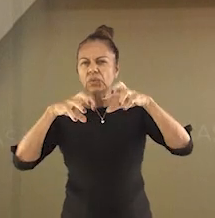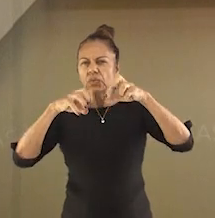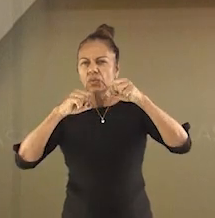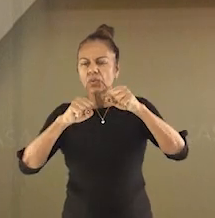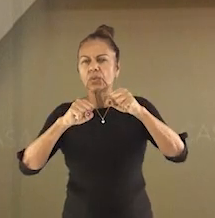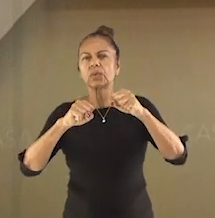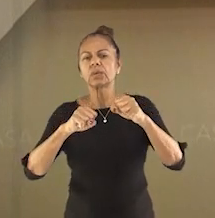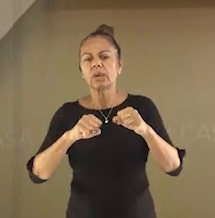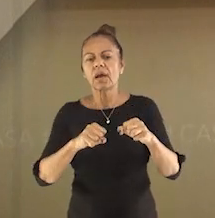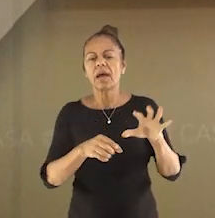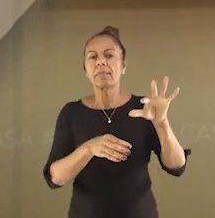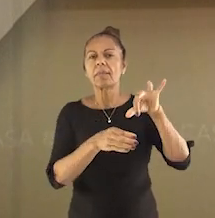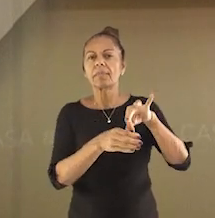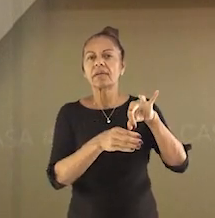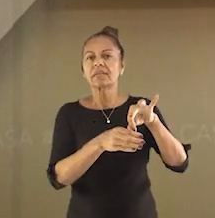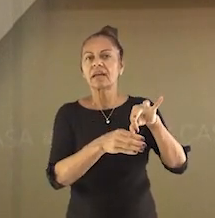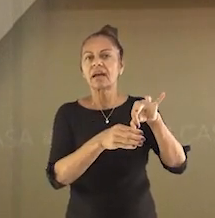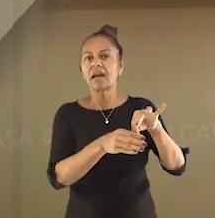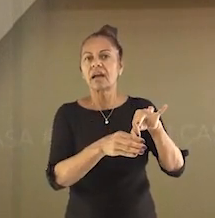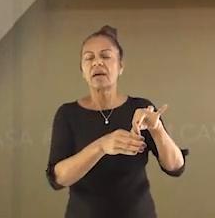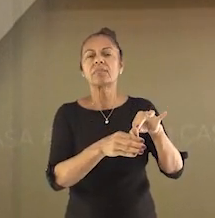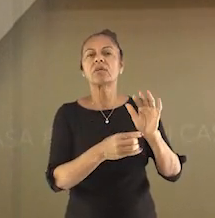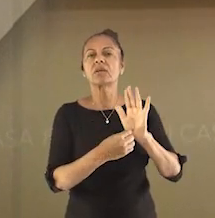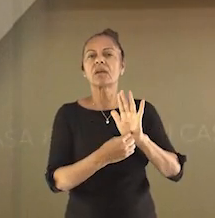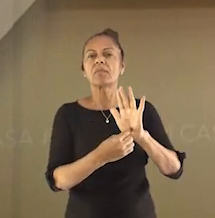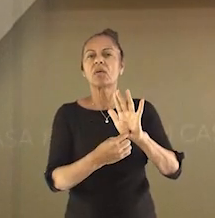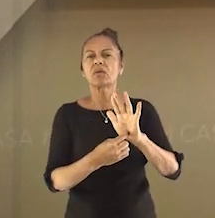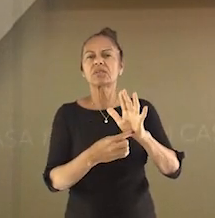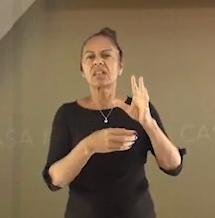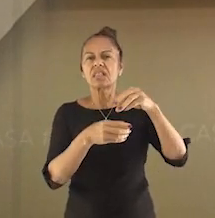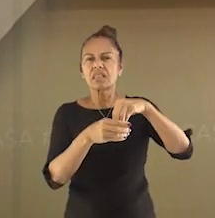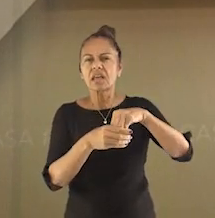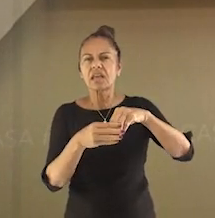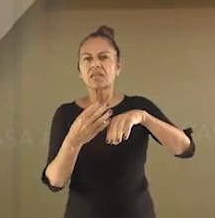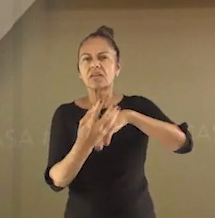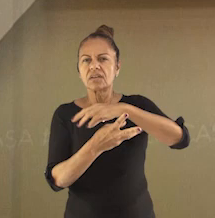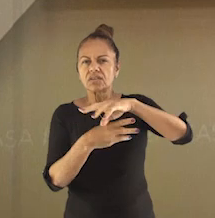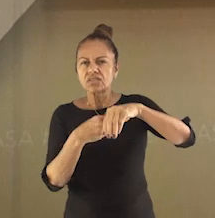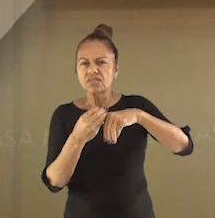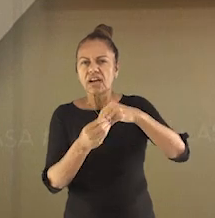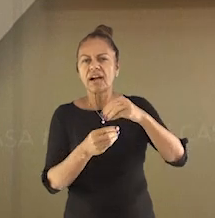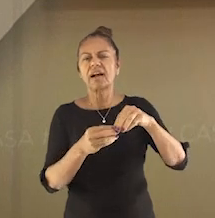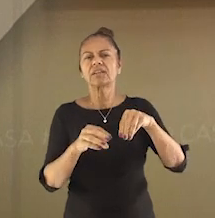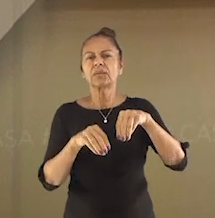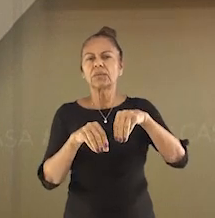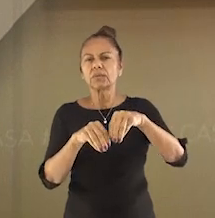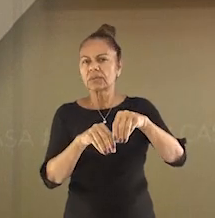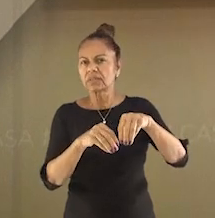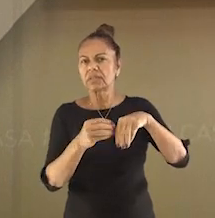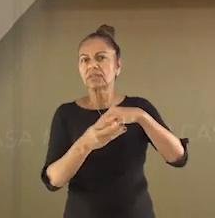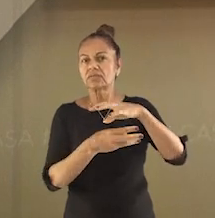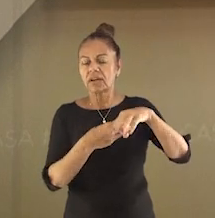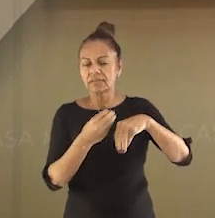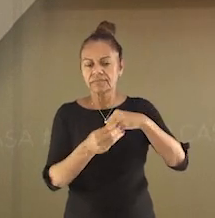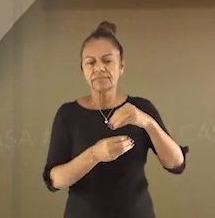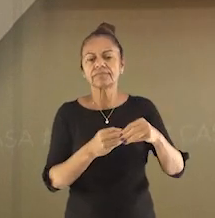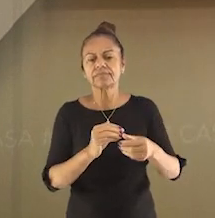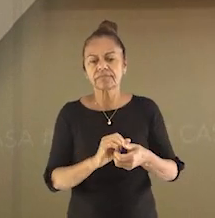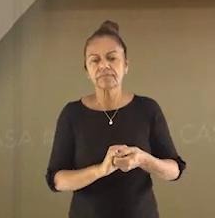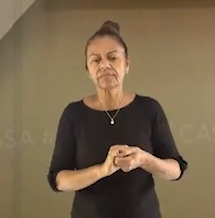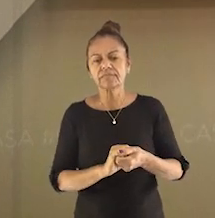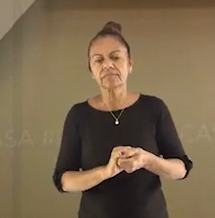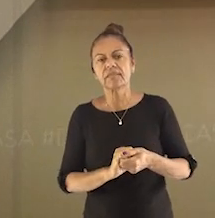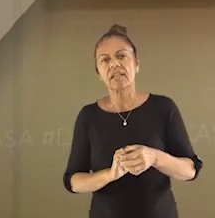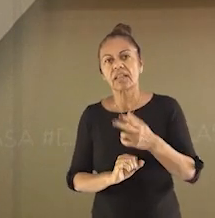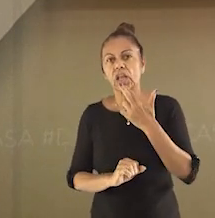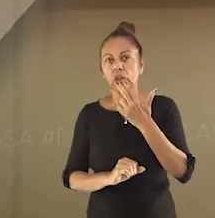de solo escuro. O solo umífero é ideal para plantar, pois ele apresenta muitos